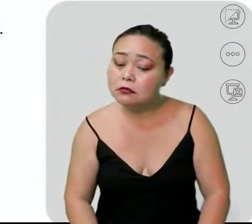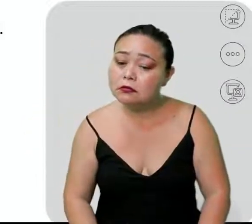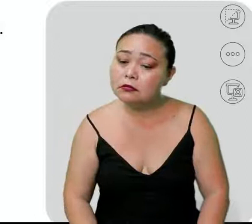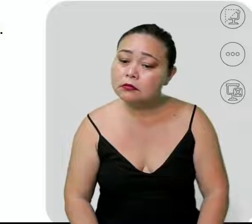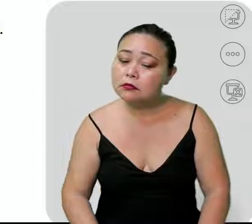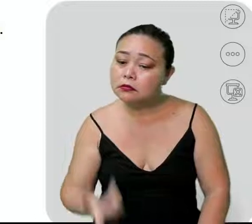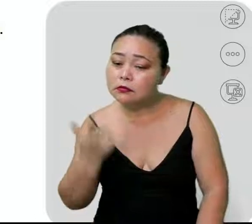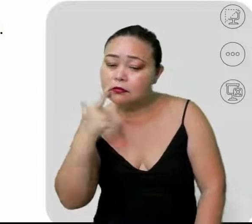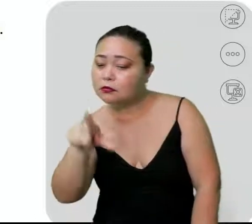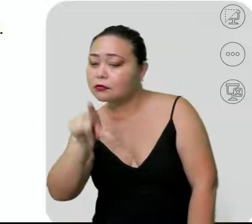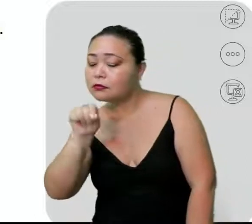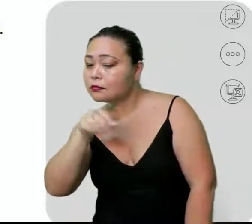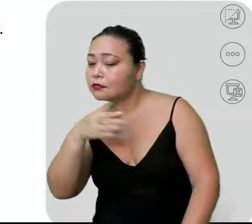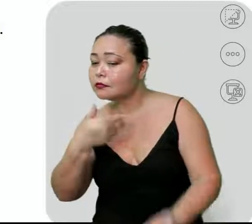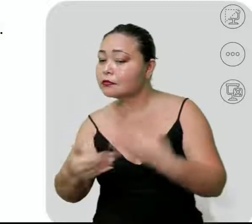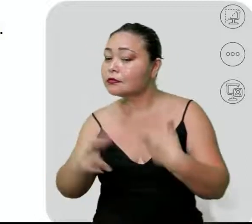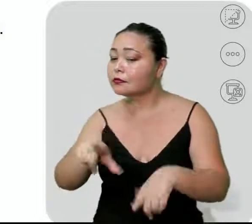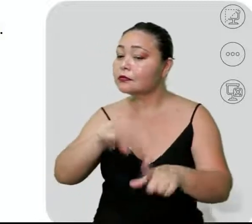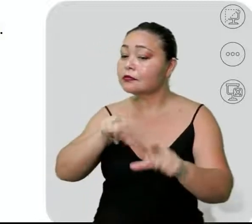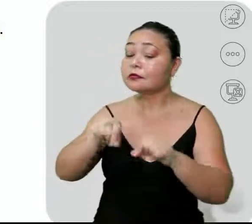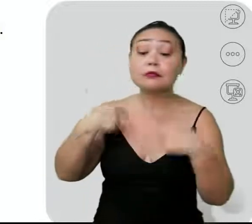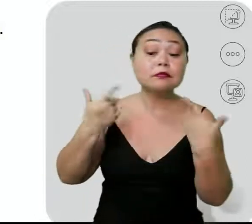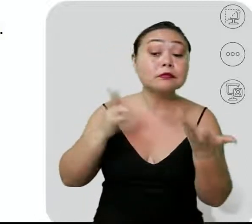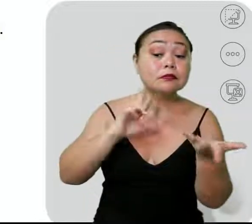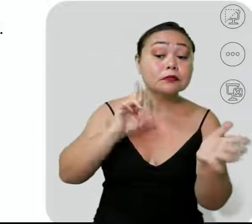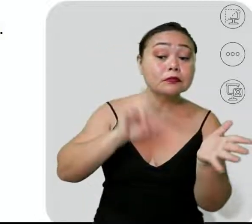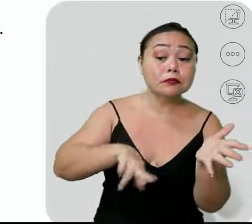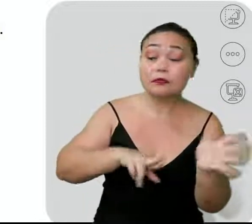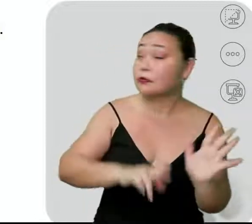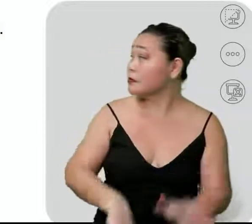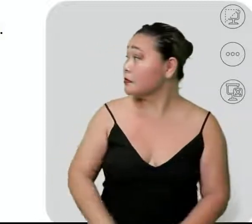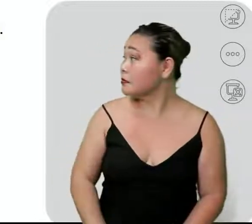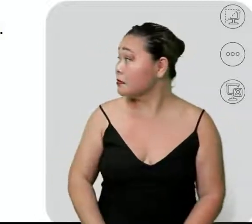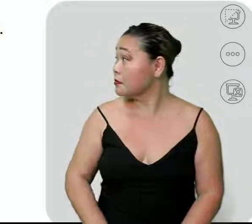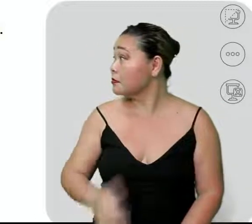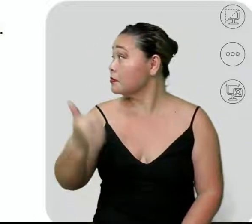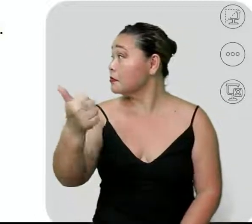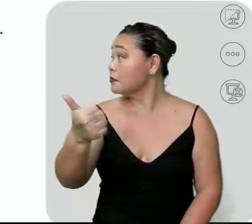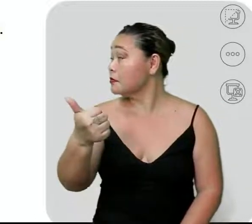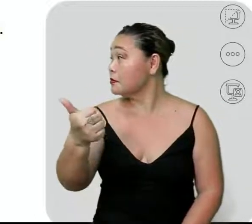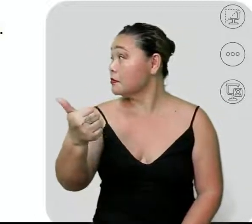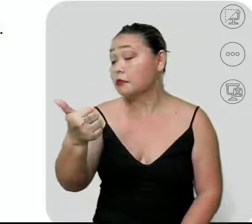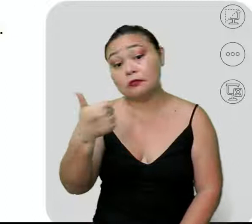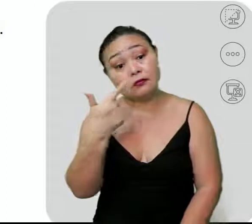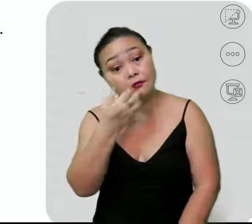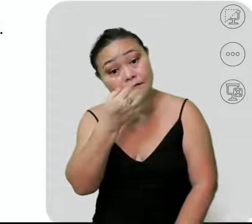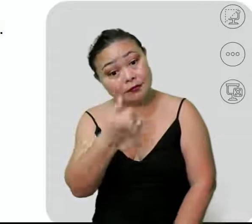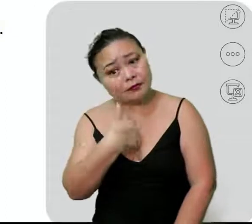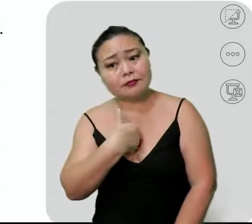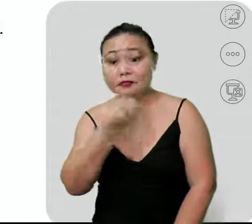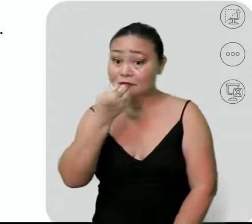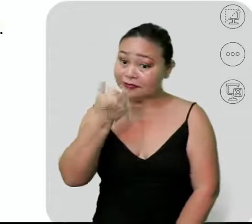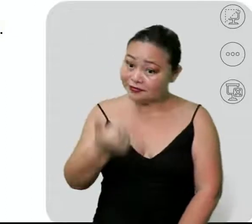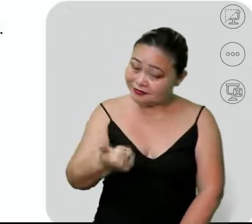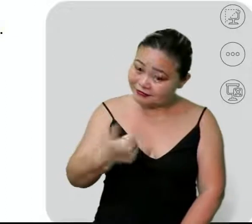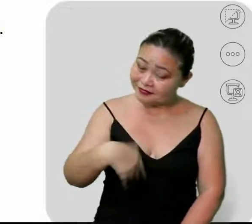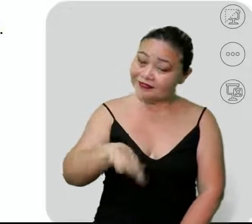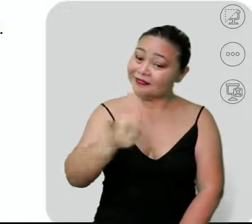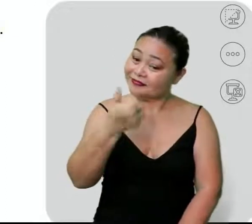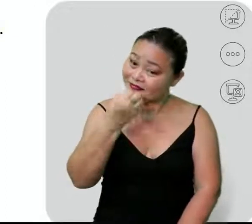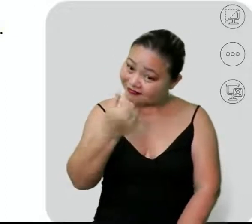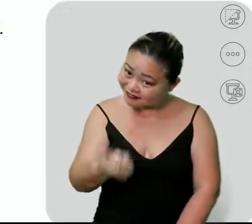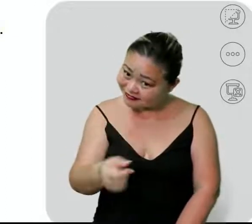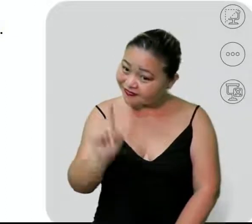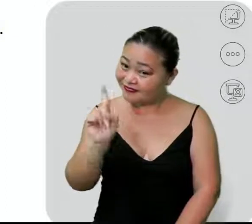dá para chutar Qual é a questão hum hum é o bom muito bom mesmo